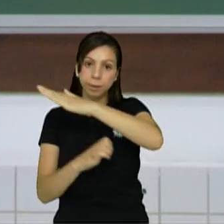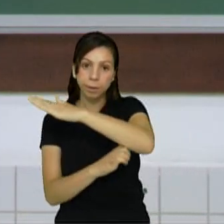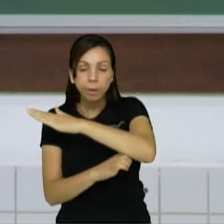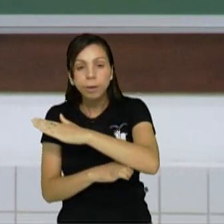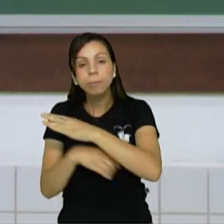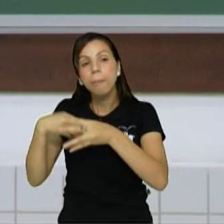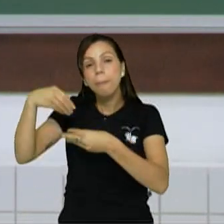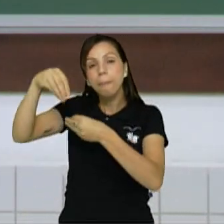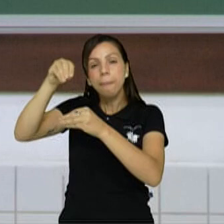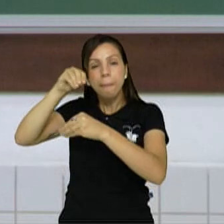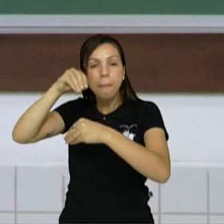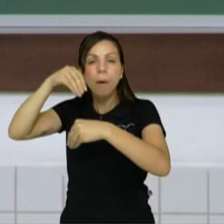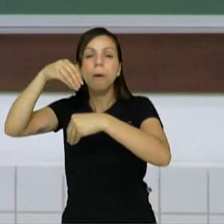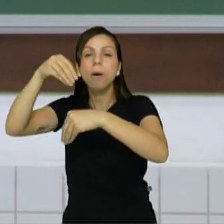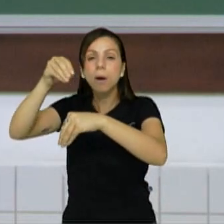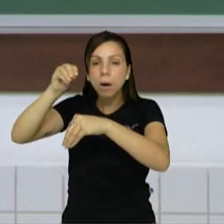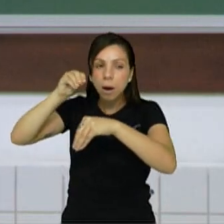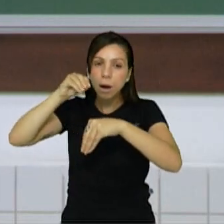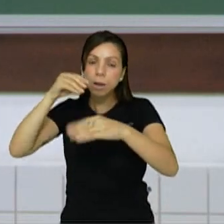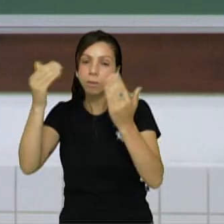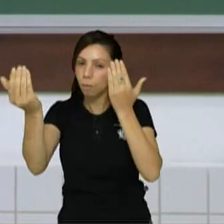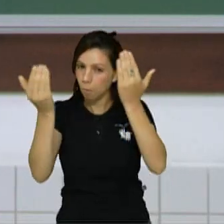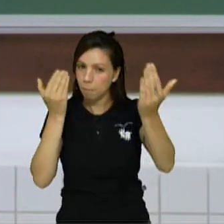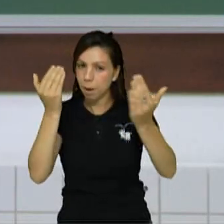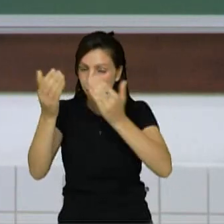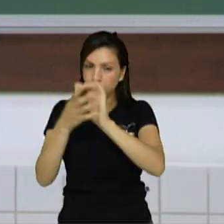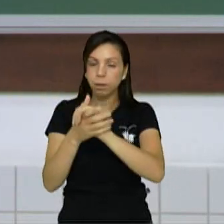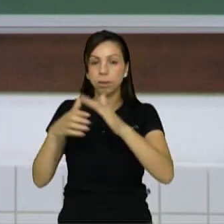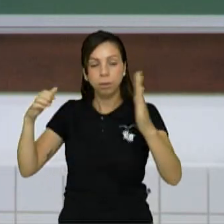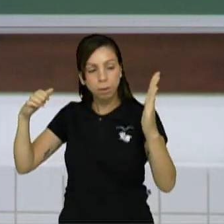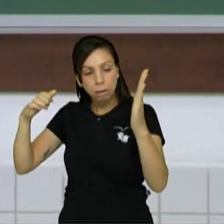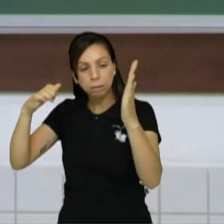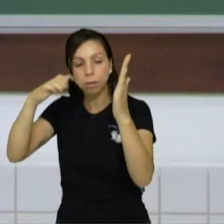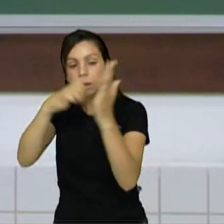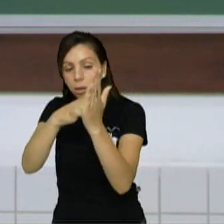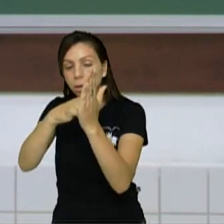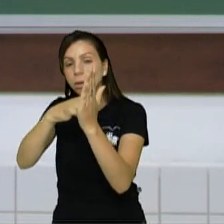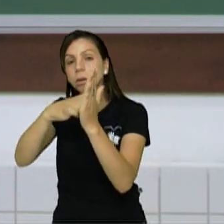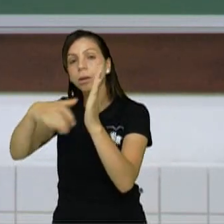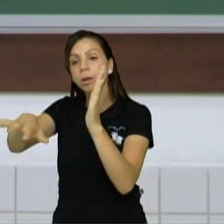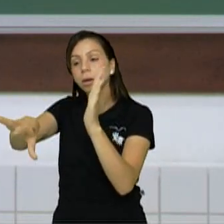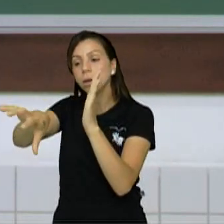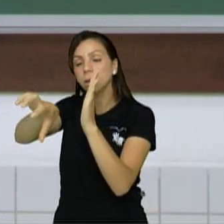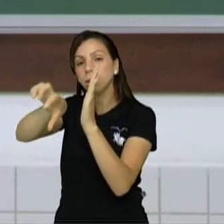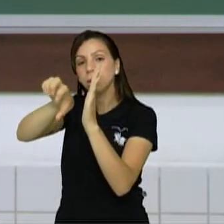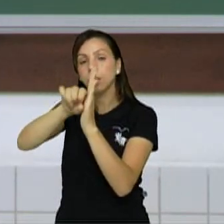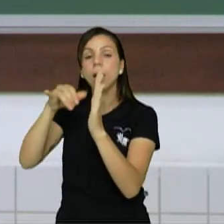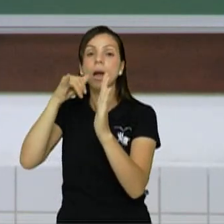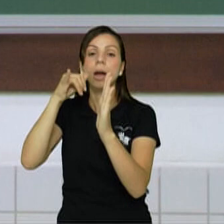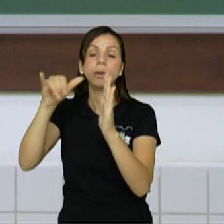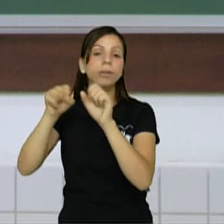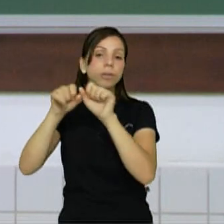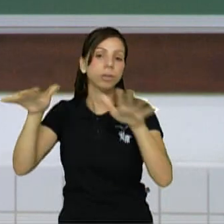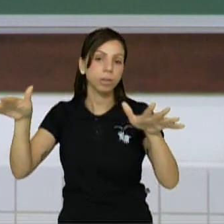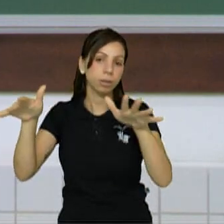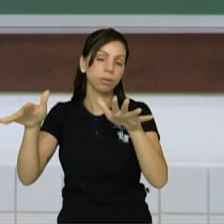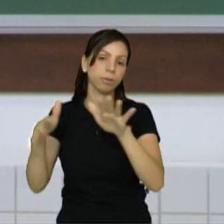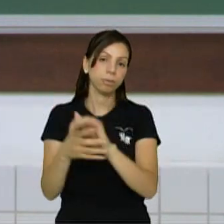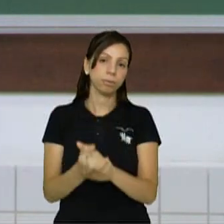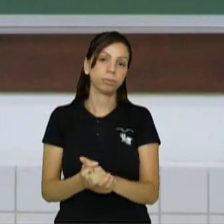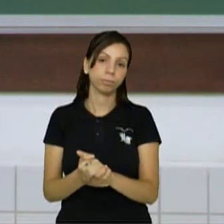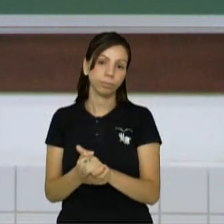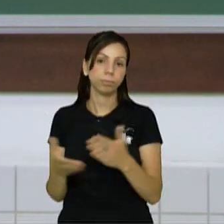é mais mole, durante a colisão, a estrutura ela consegue absorver bastante a energia dissipada. E